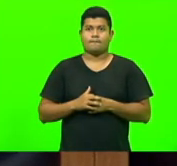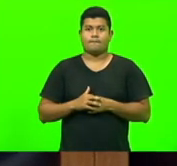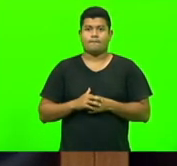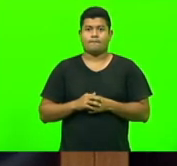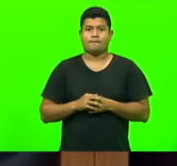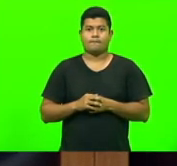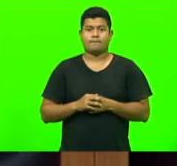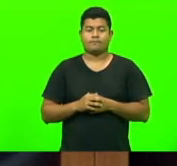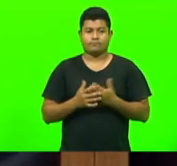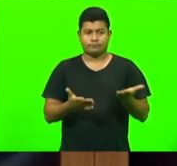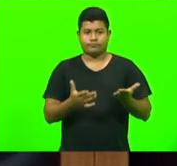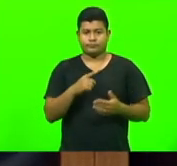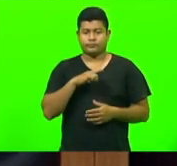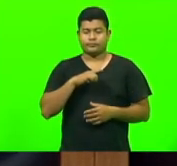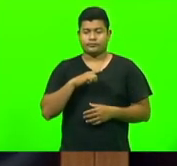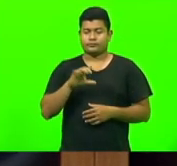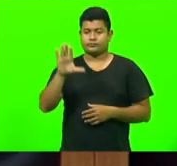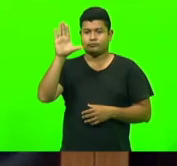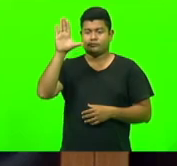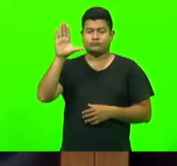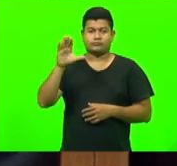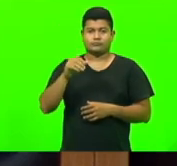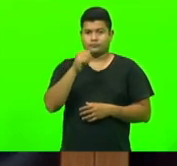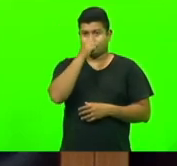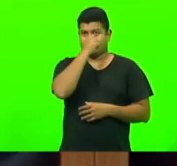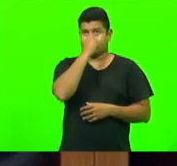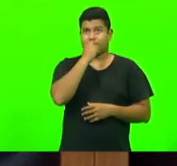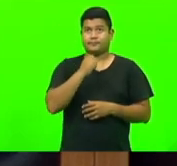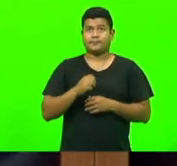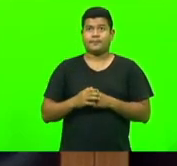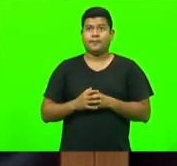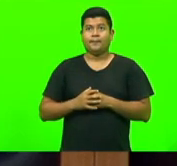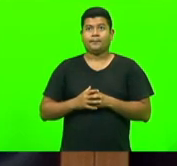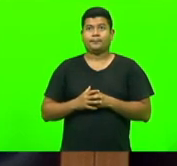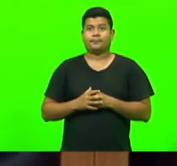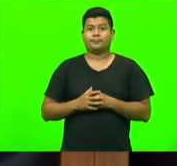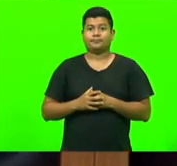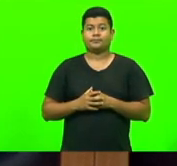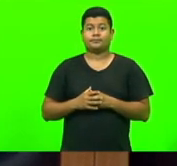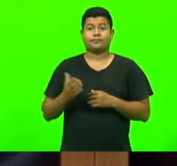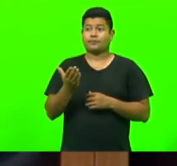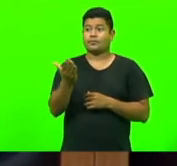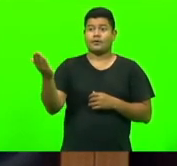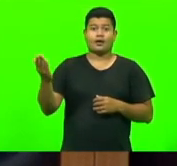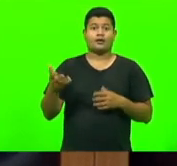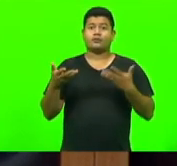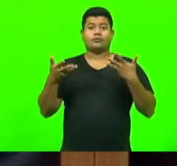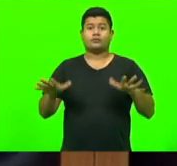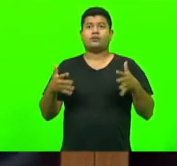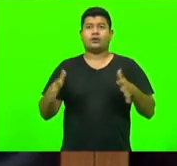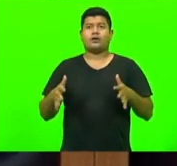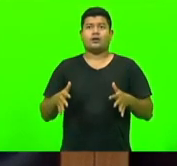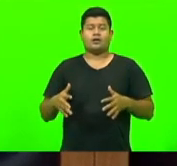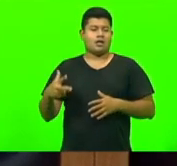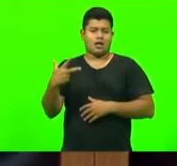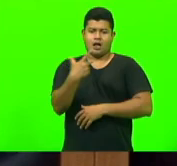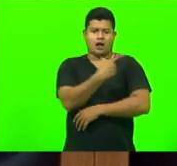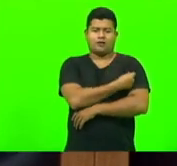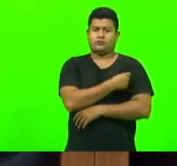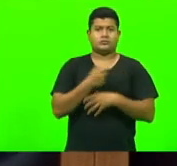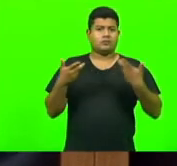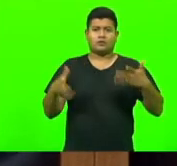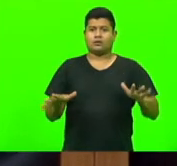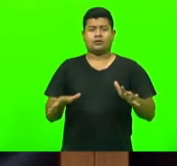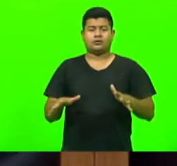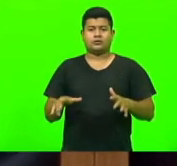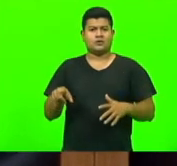Deputada Ada, Vossa Excelência tem a palavra. Coisa linda. Eles não querem tomar, não são obrigados a tomar. Ninguém está obrigando